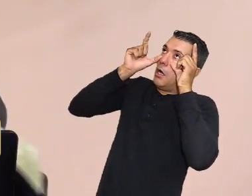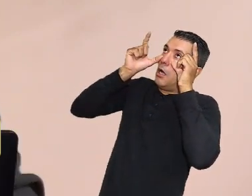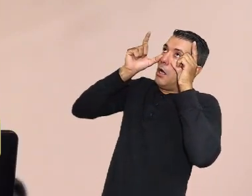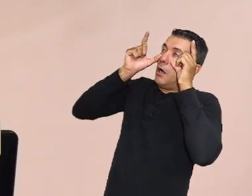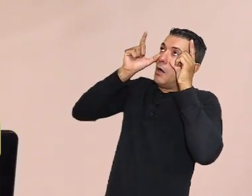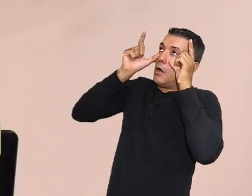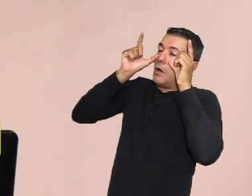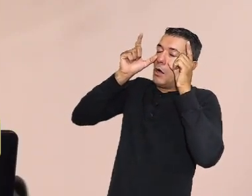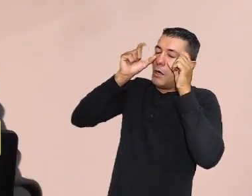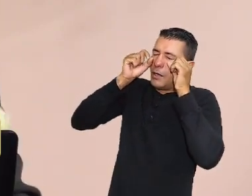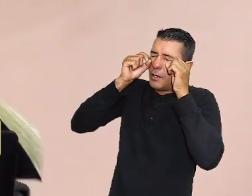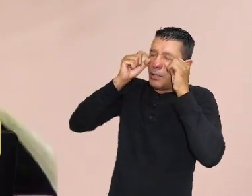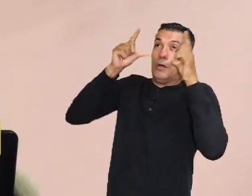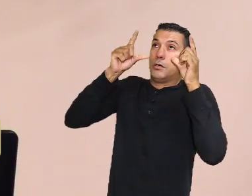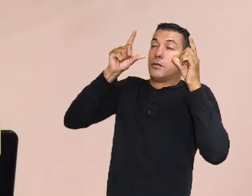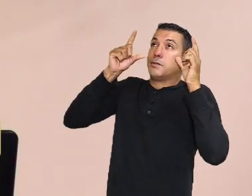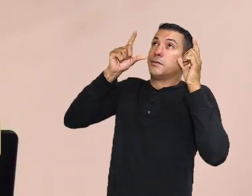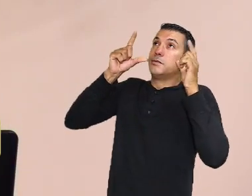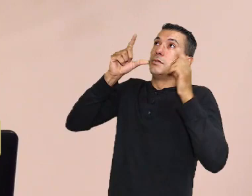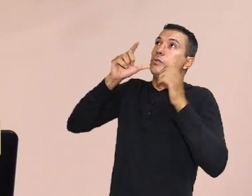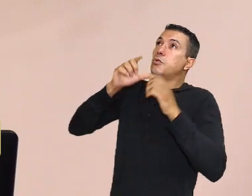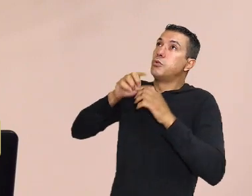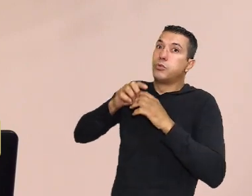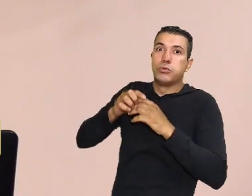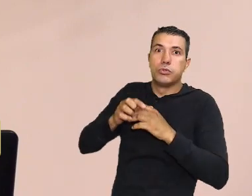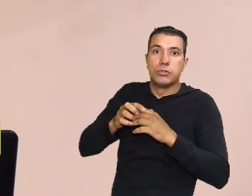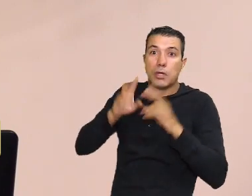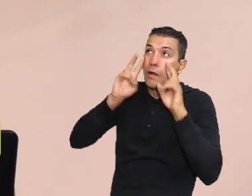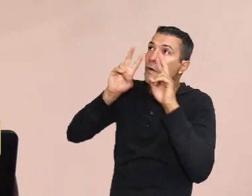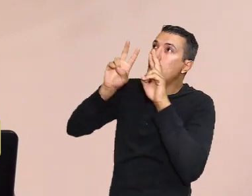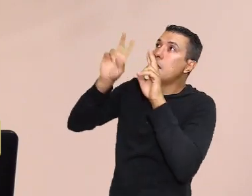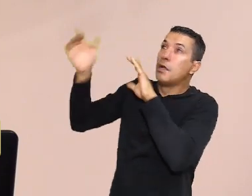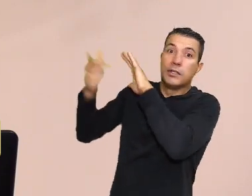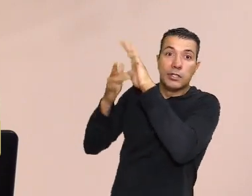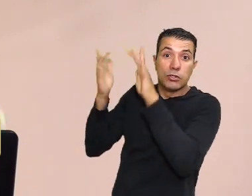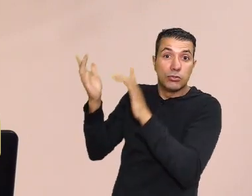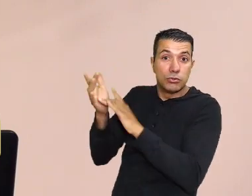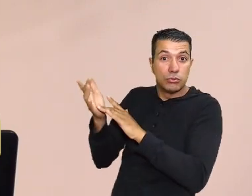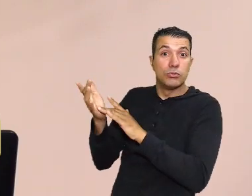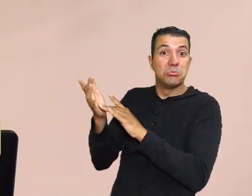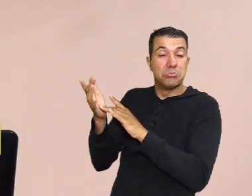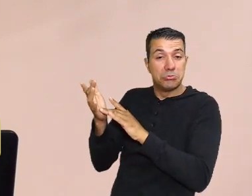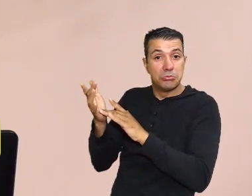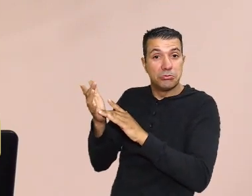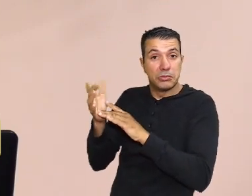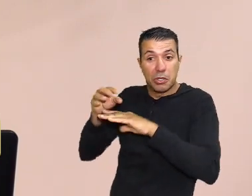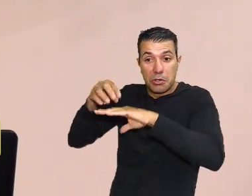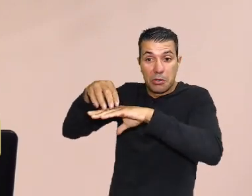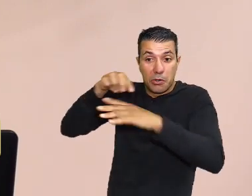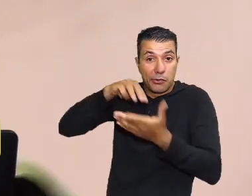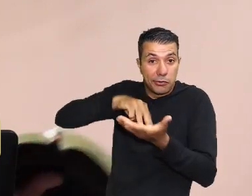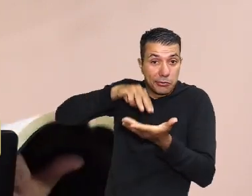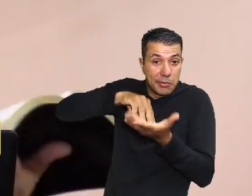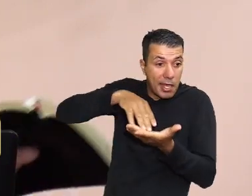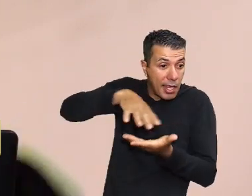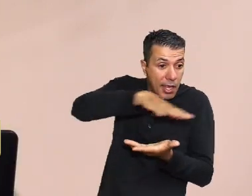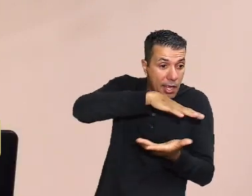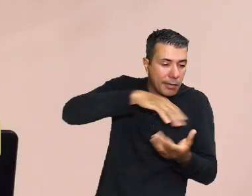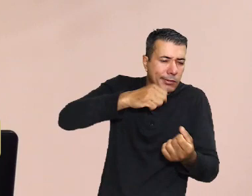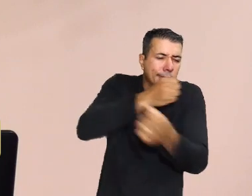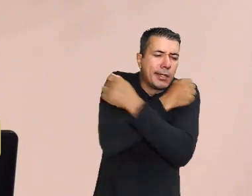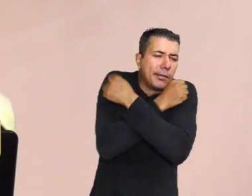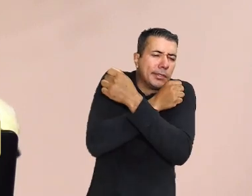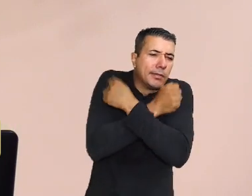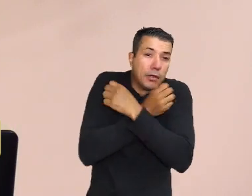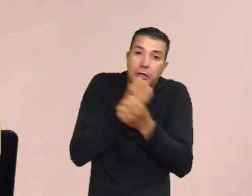vai ser como um abrir e piscar de olhos, e ela vai ver Jesus, ela vai ver os membros do distrito de São Miguel abraçando